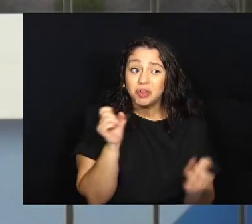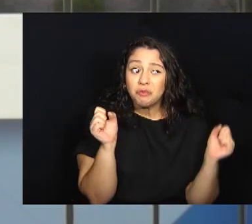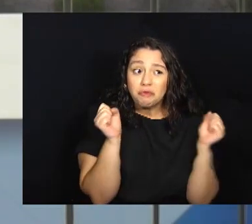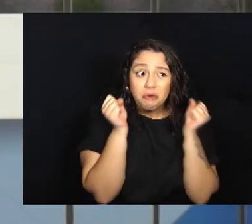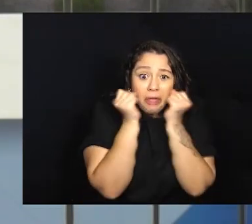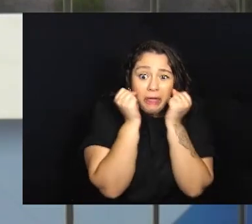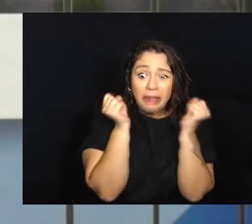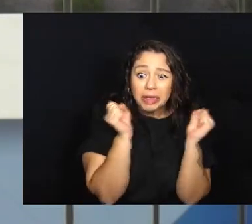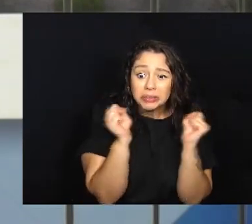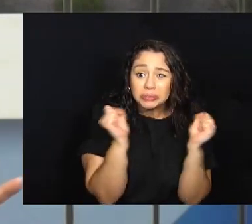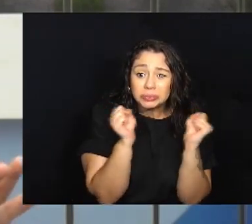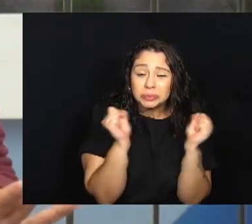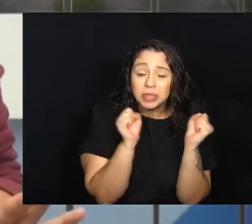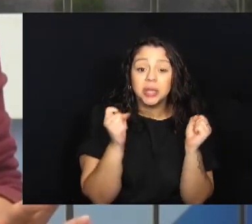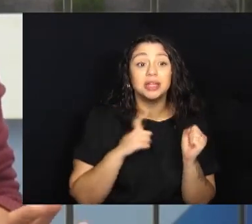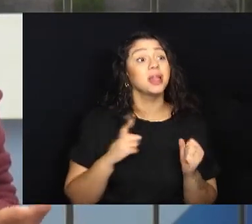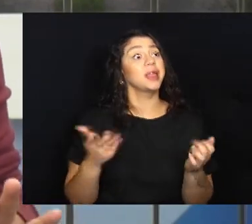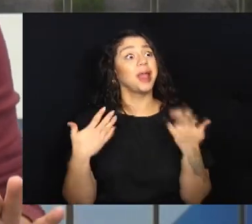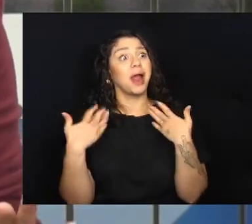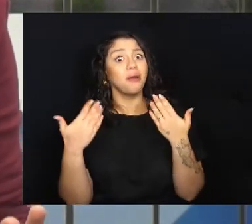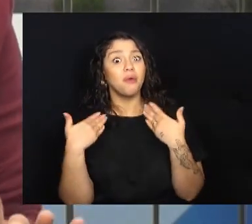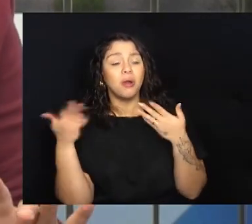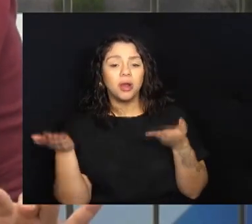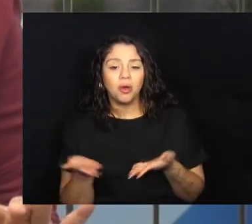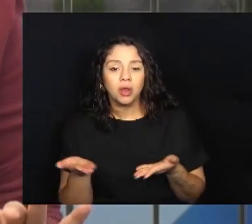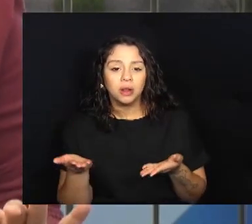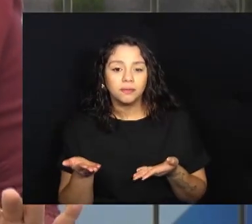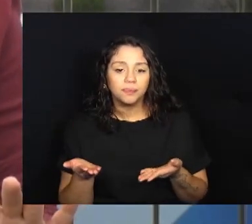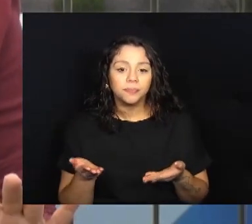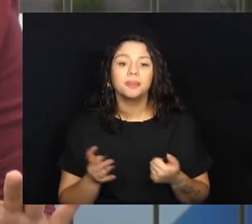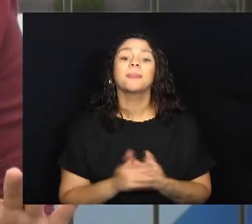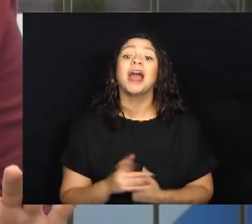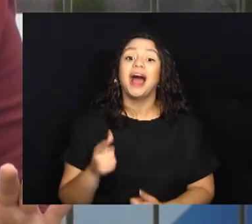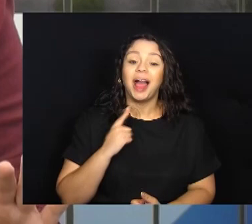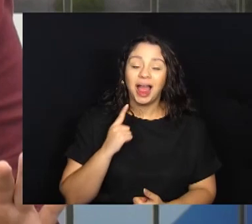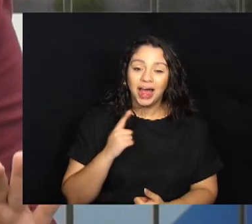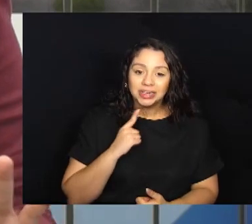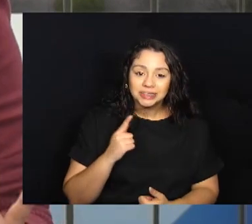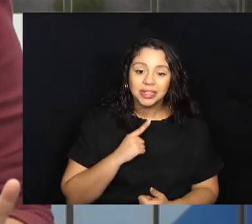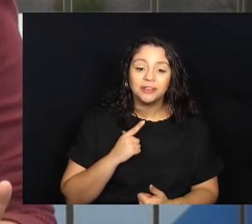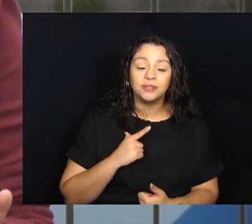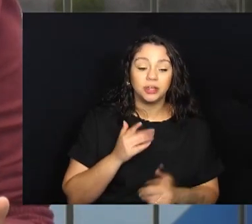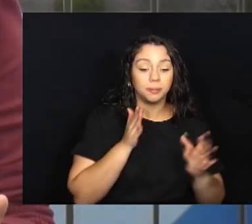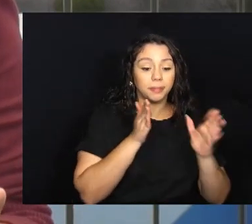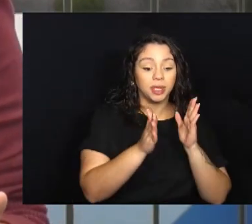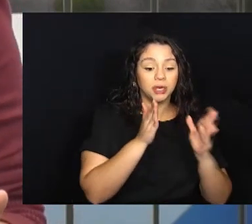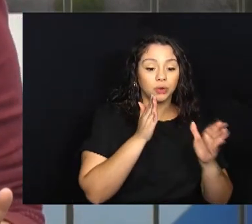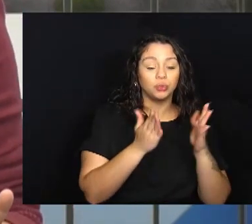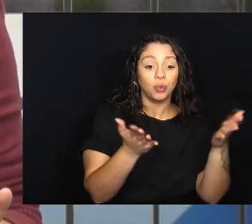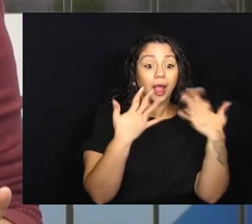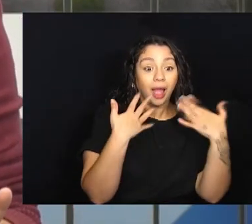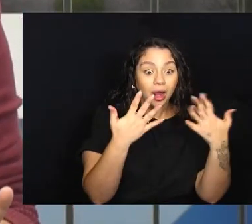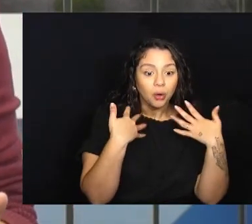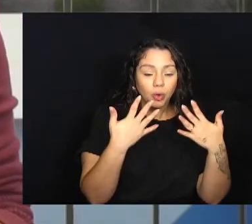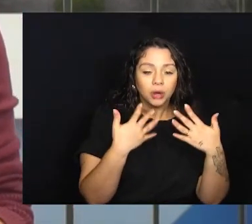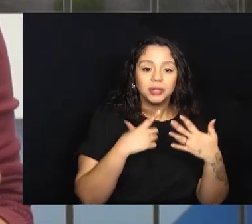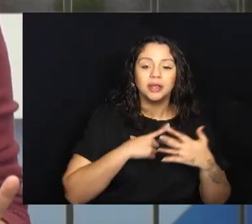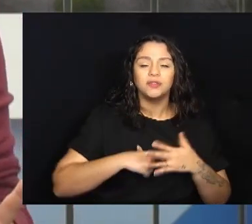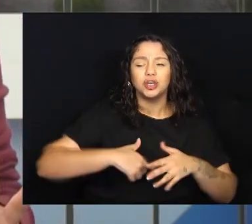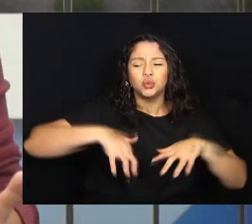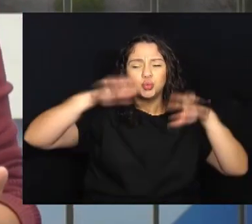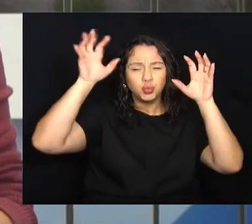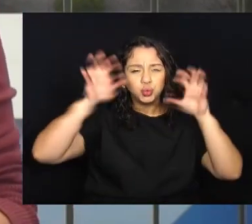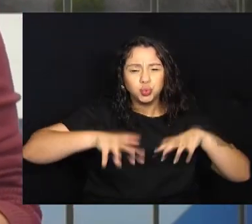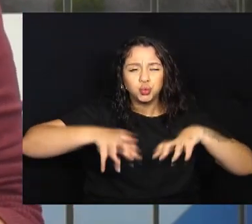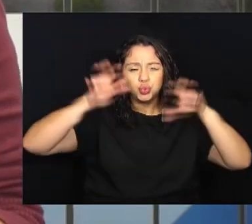numa onda de calor em pleno inverno. No verão nós tivemos essas chuvas torrenciais e nós estamos entrando no período de seca. E o